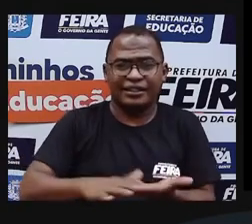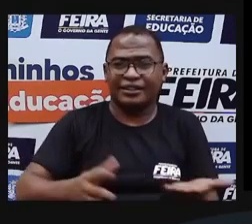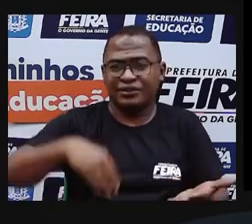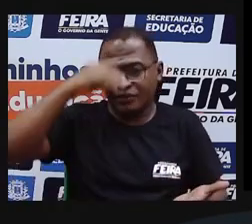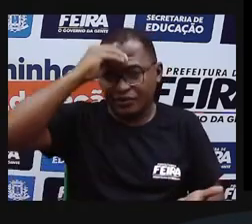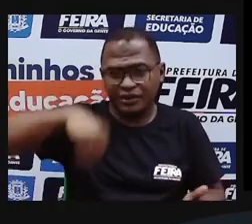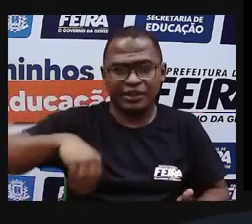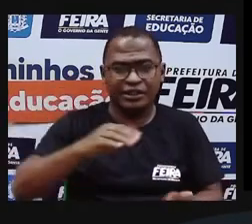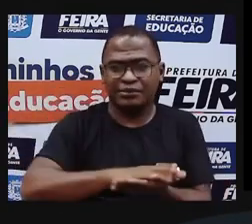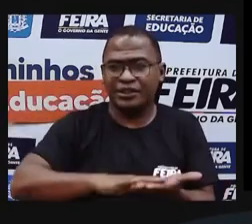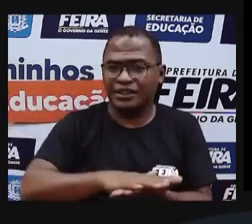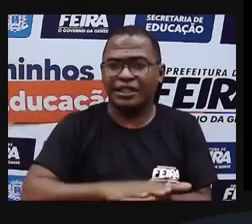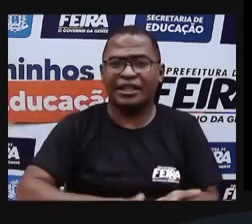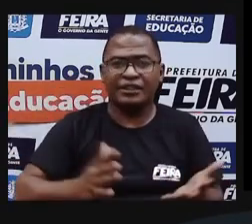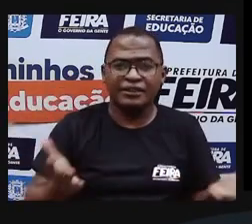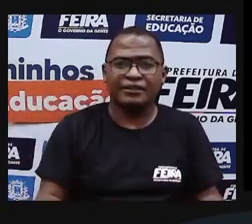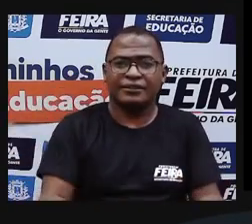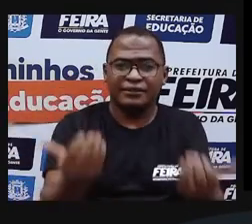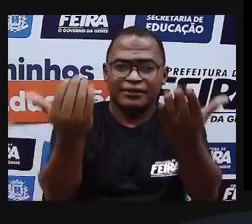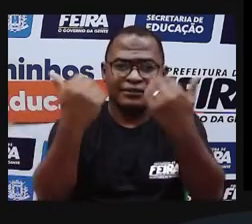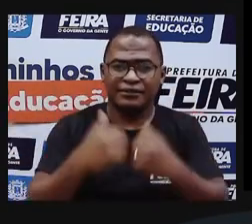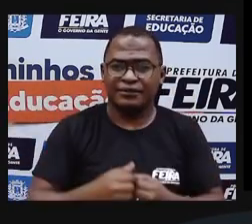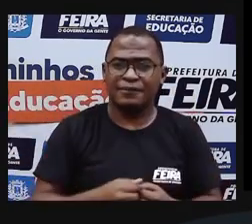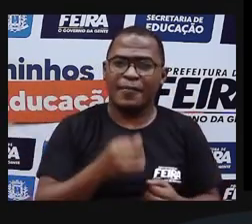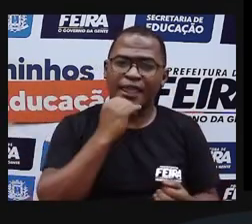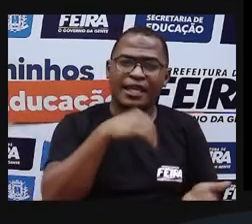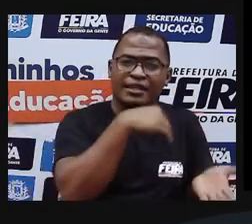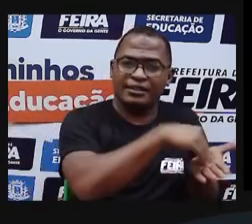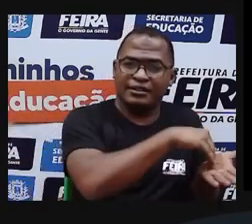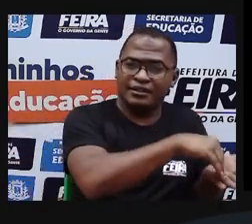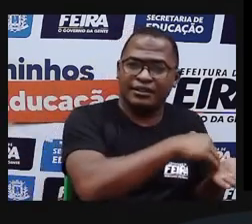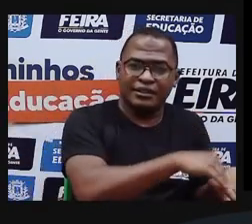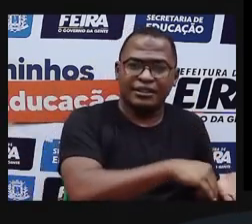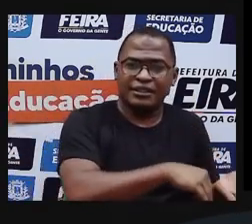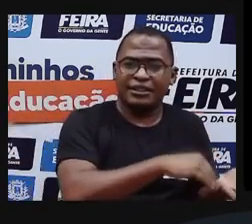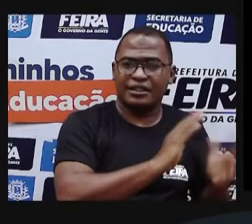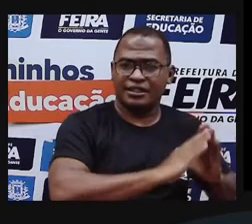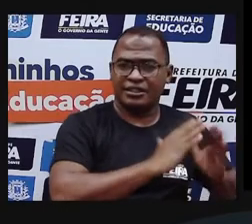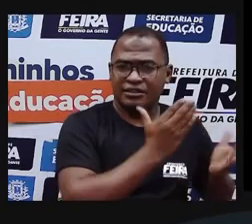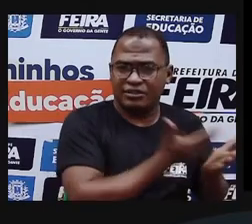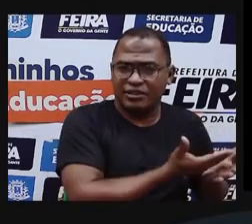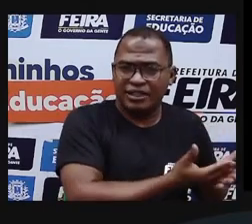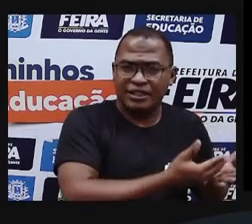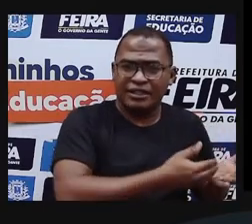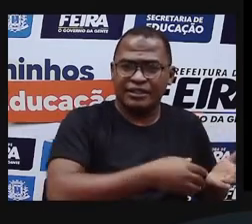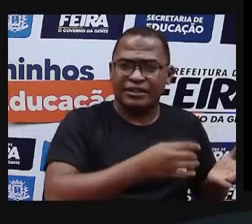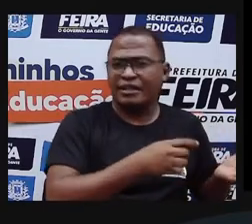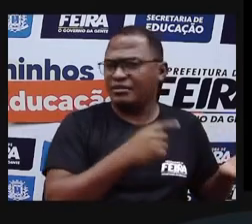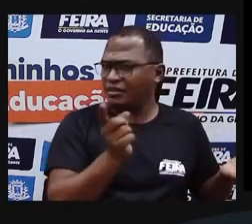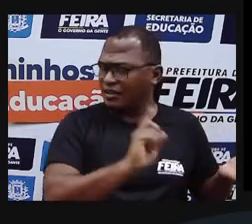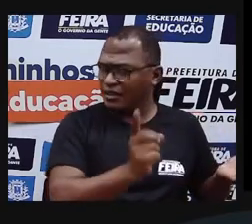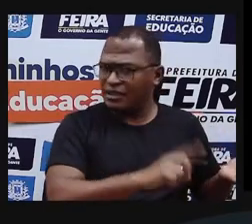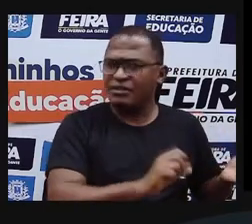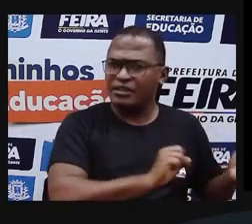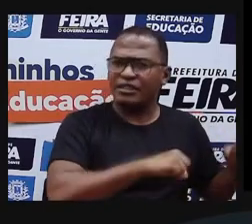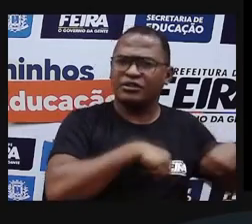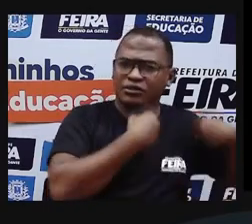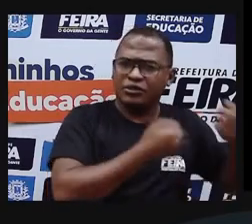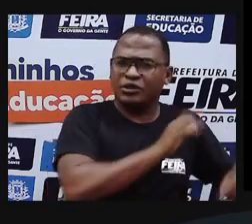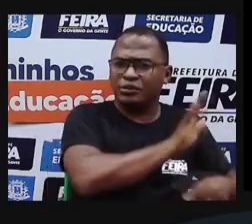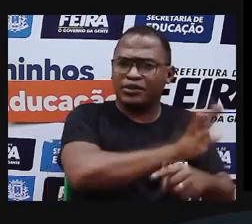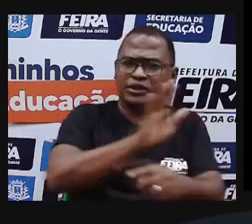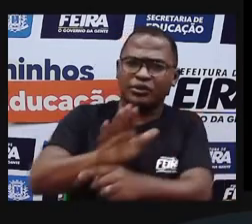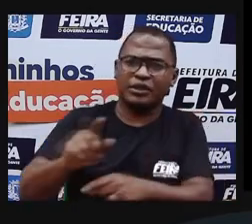não irão desistir, a Secretaria de Educação não pode desistir, porque a EJA, ela devolve sonhos. E